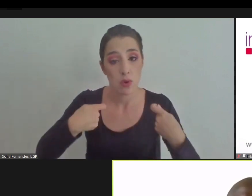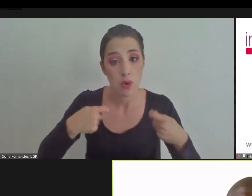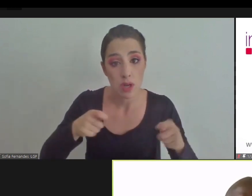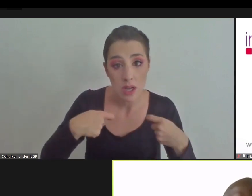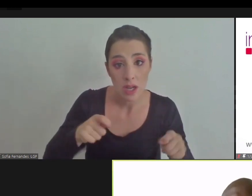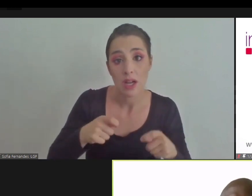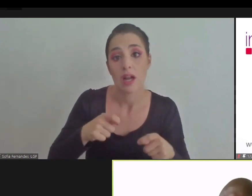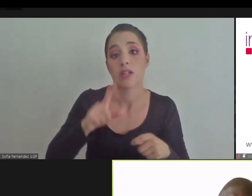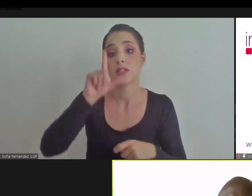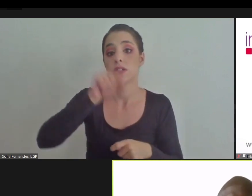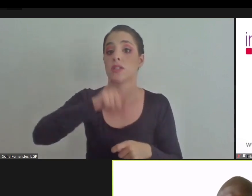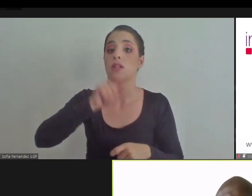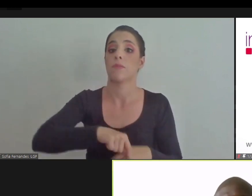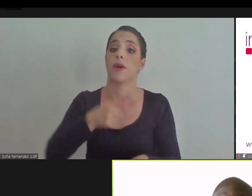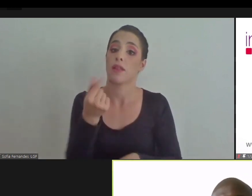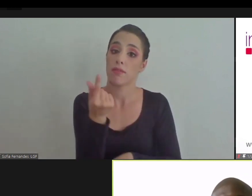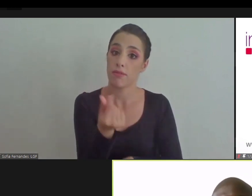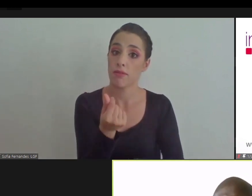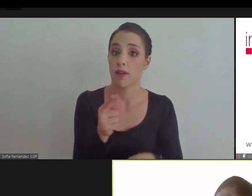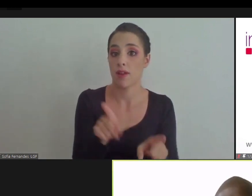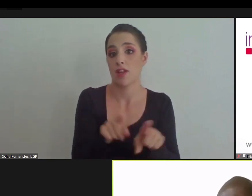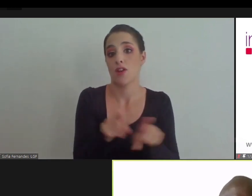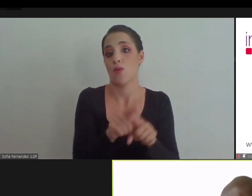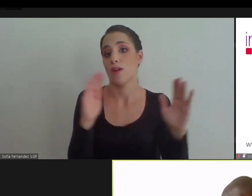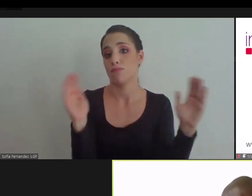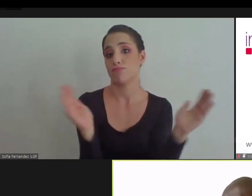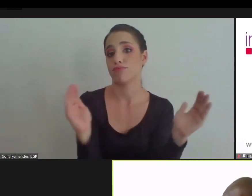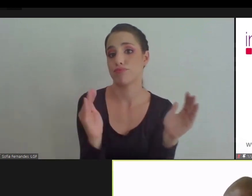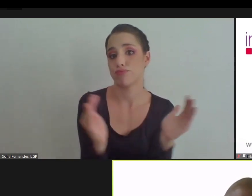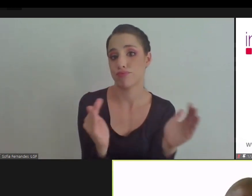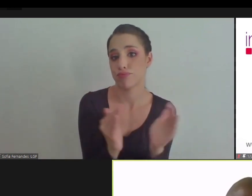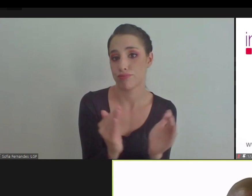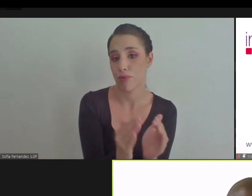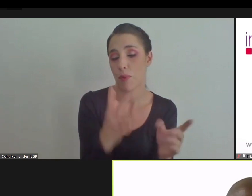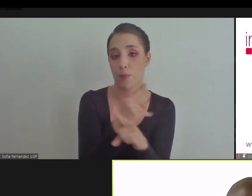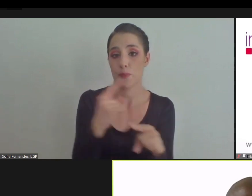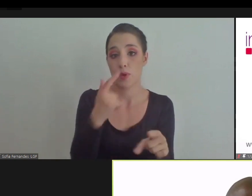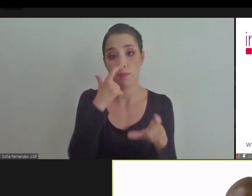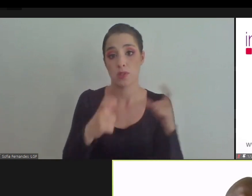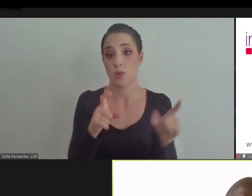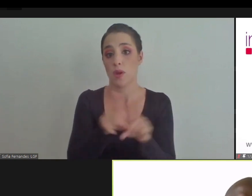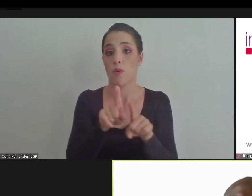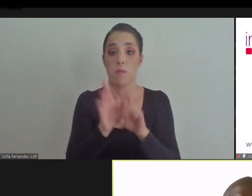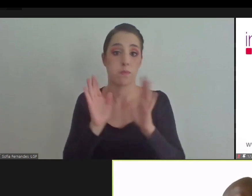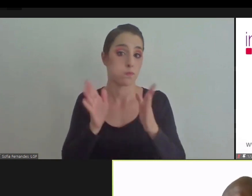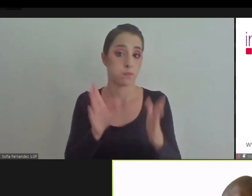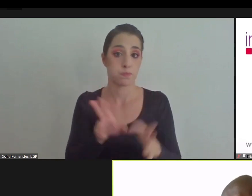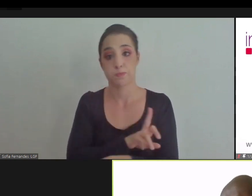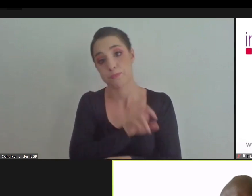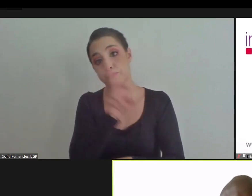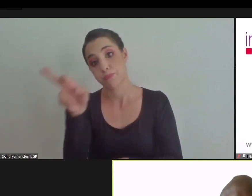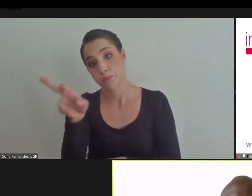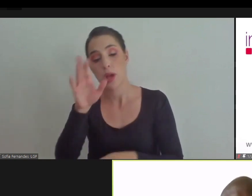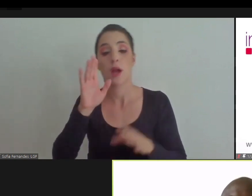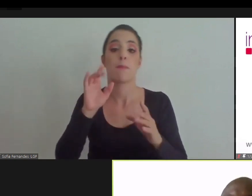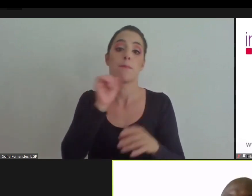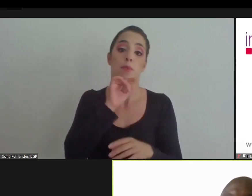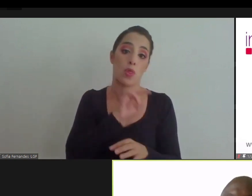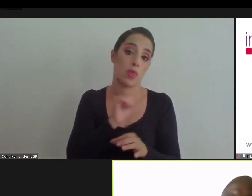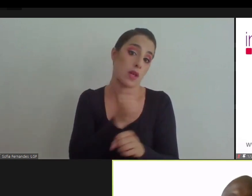o tempo que o cidadão passa a capitalizar, em vez de fazer deslocação, acede aos serviços a partir de